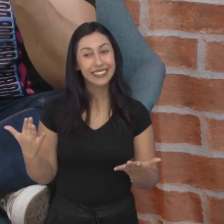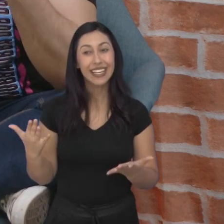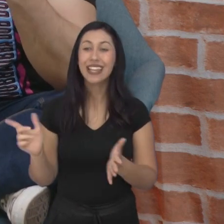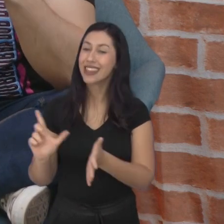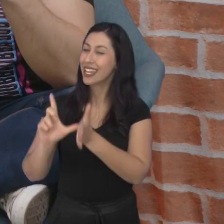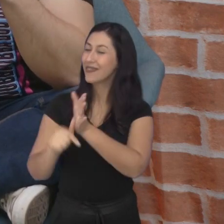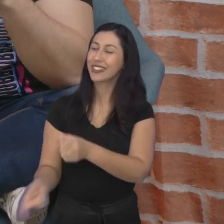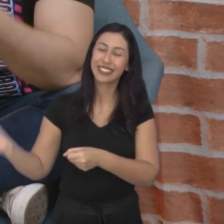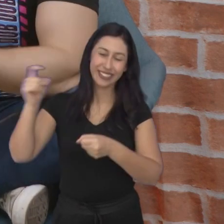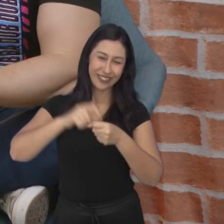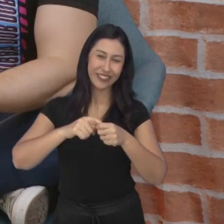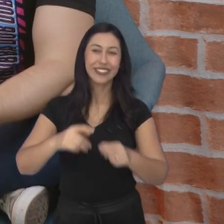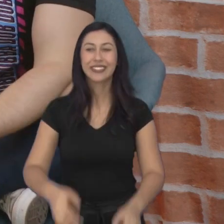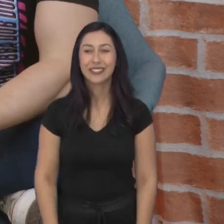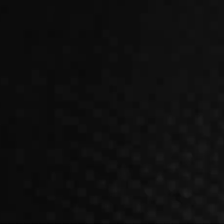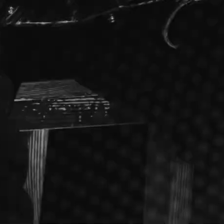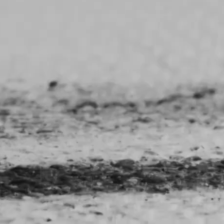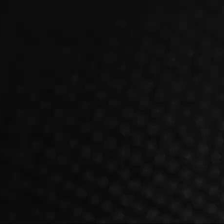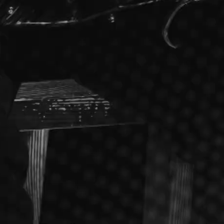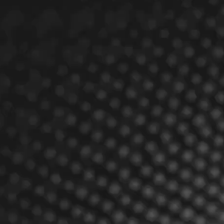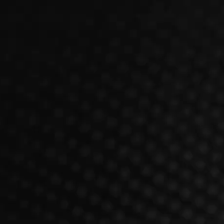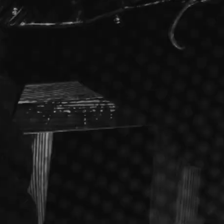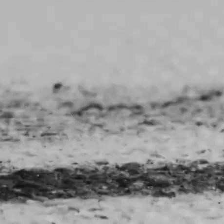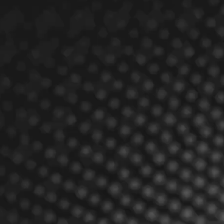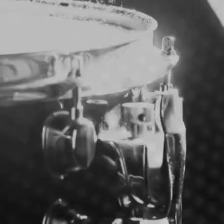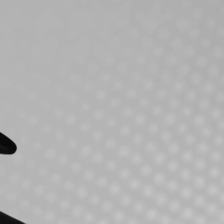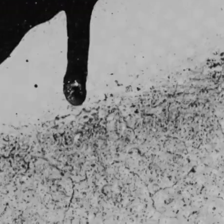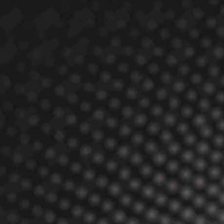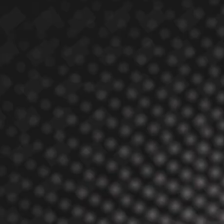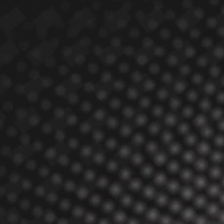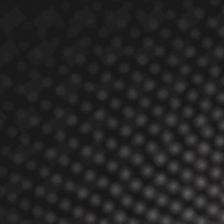com muito orgulho daqui a pouco, depois do break.